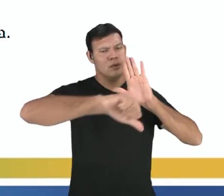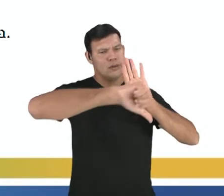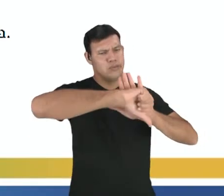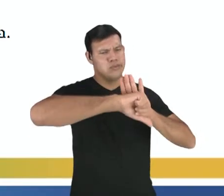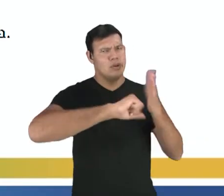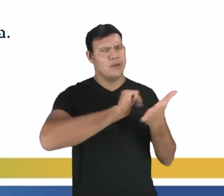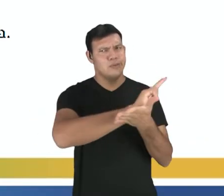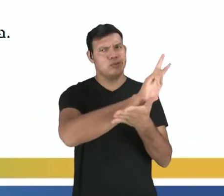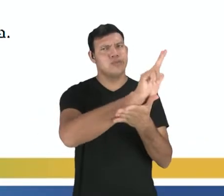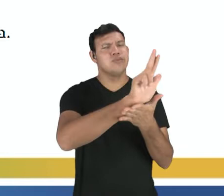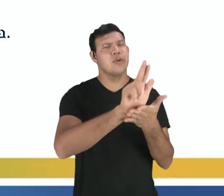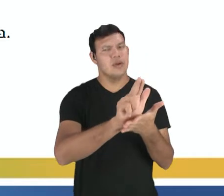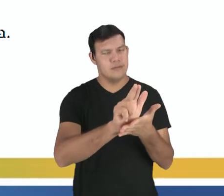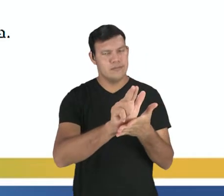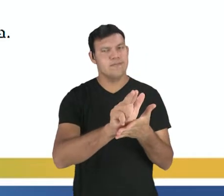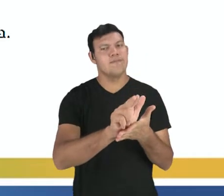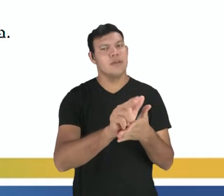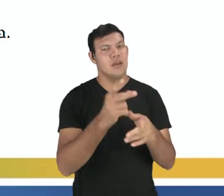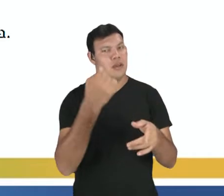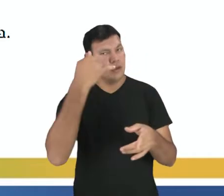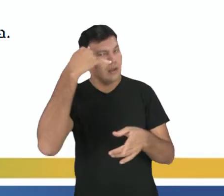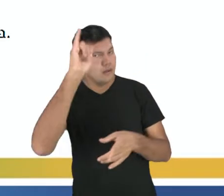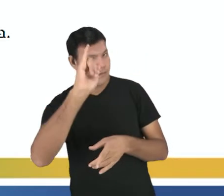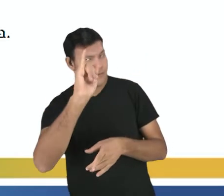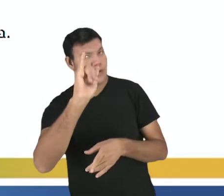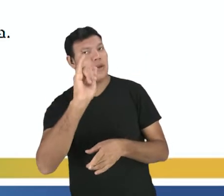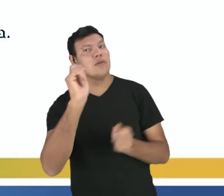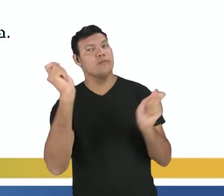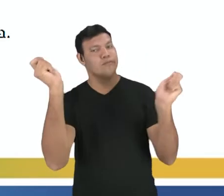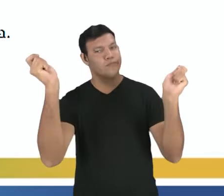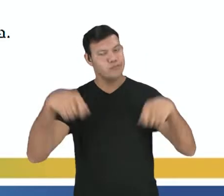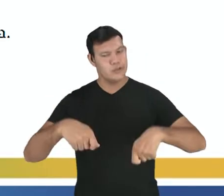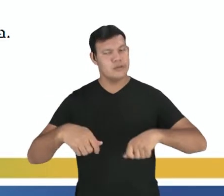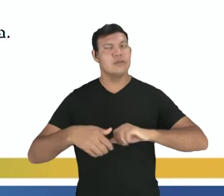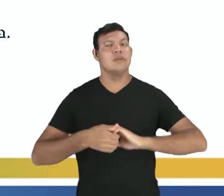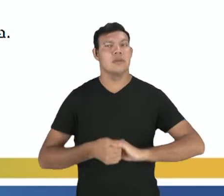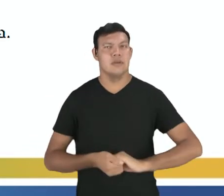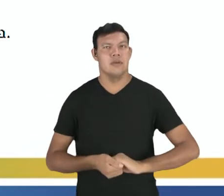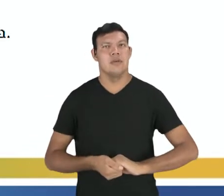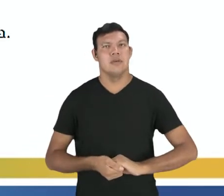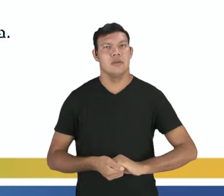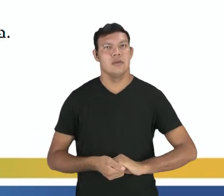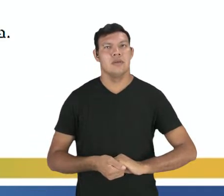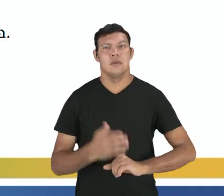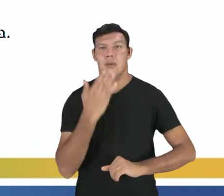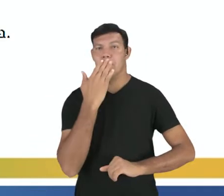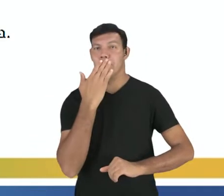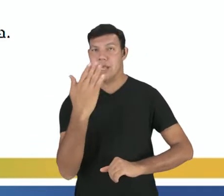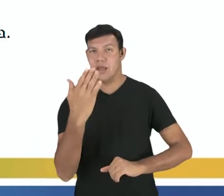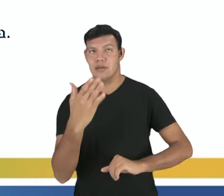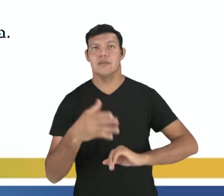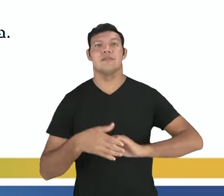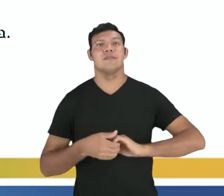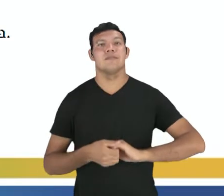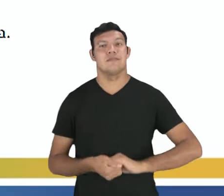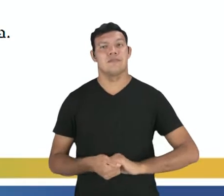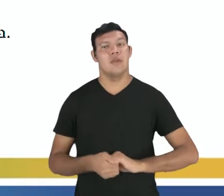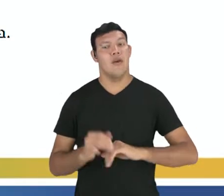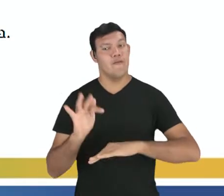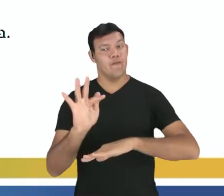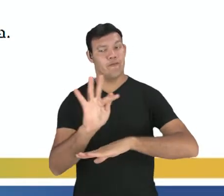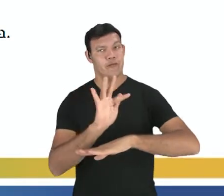poderiam ter sido prevenidos. Também para request, que é pedido, só que pedido